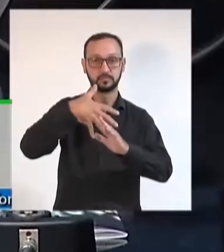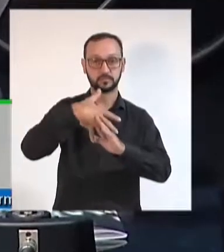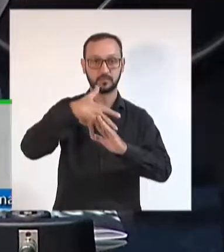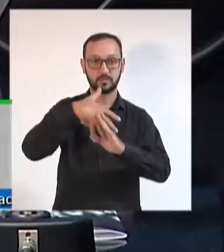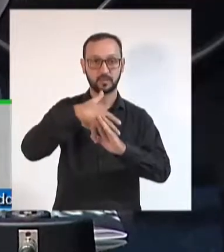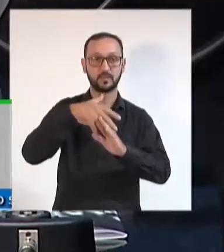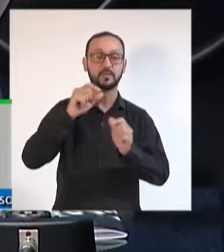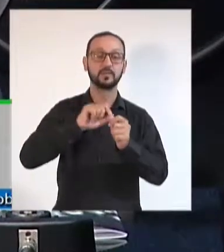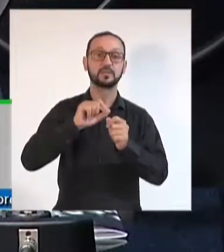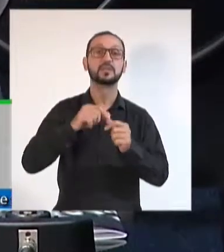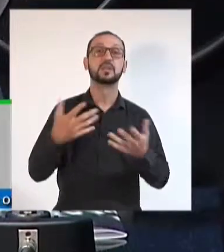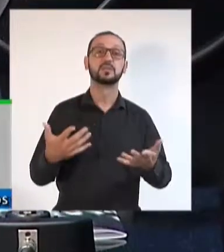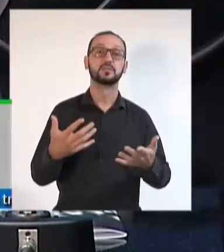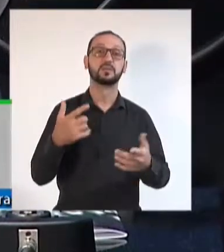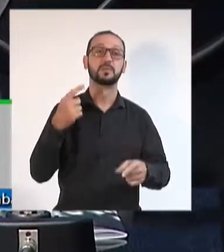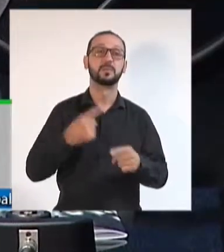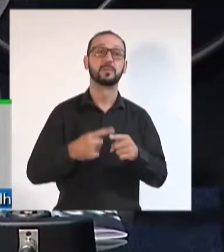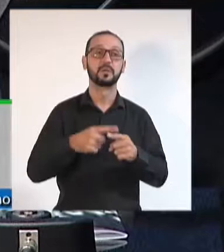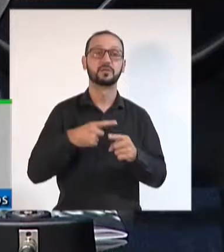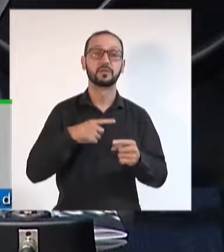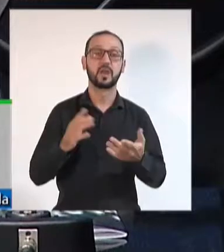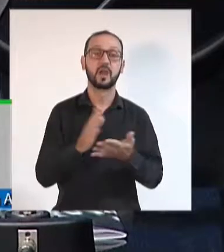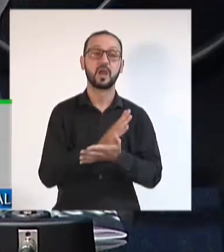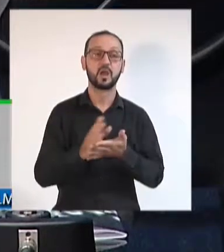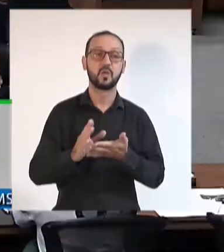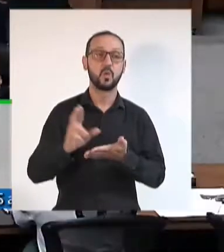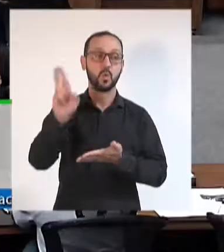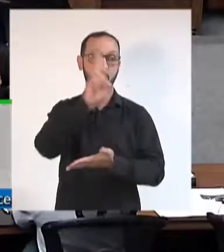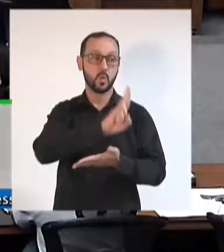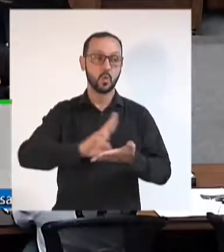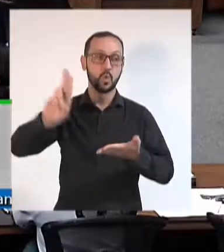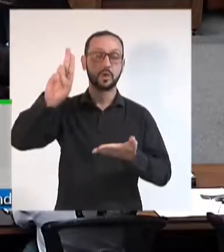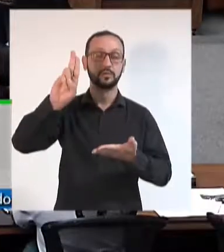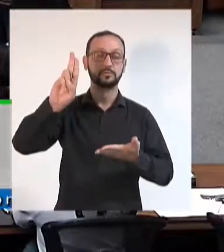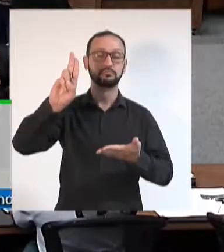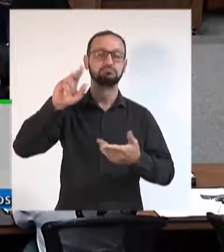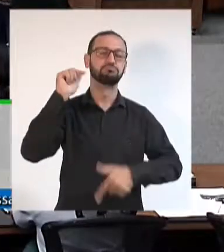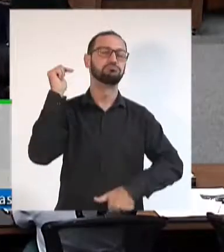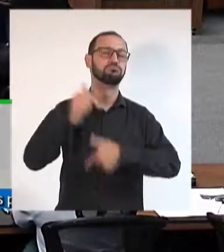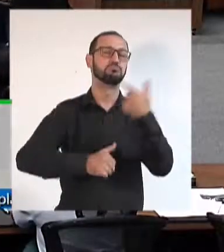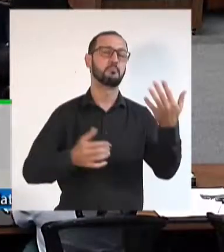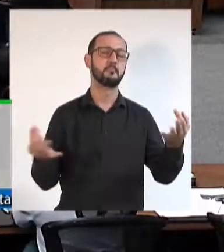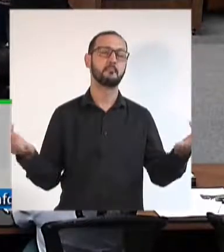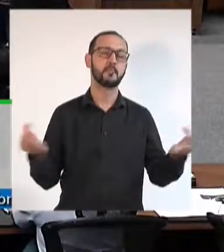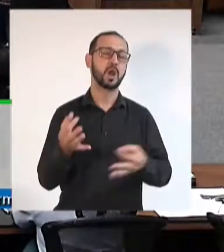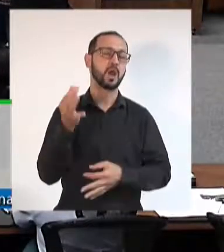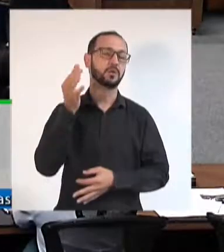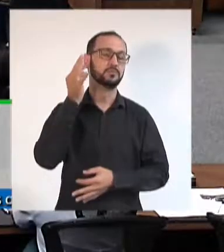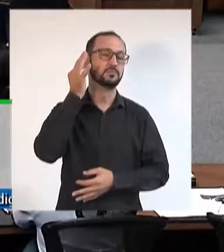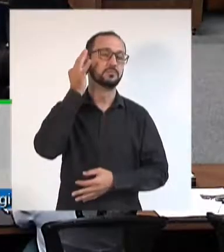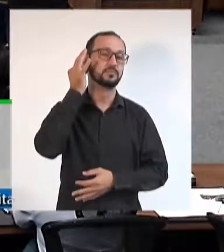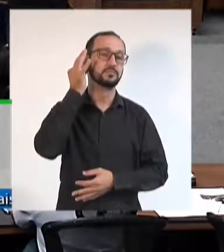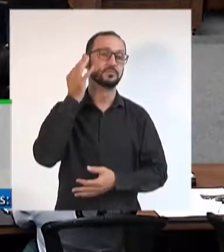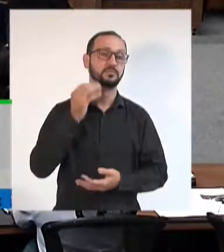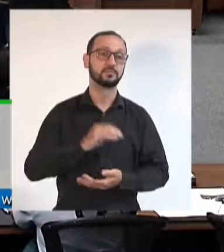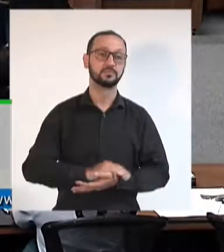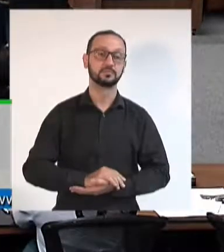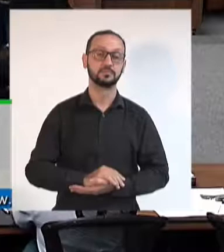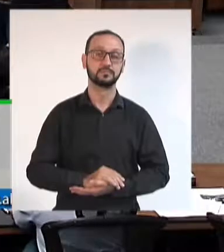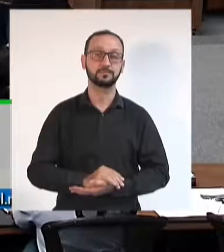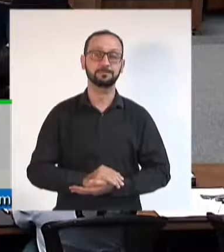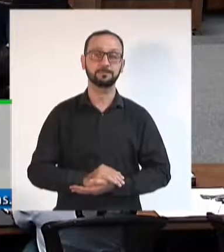está realizando. Porque nós temos universidades fantásticas, com trabalhos internacionais.